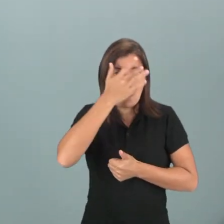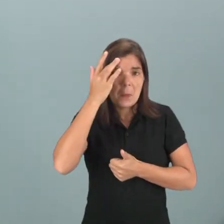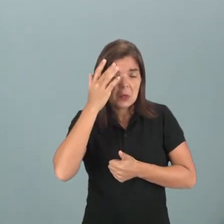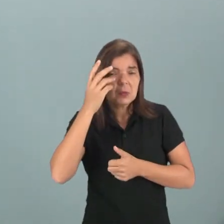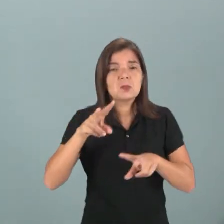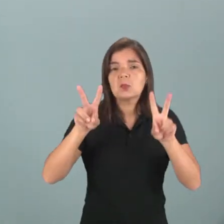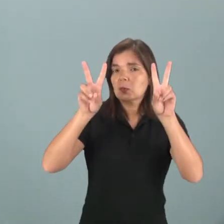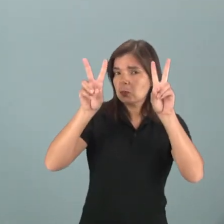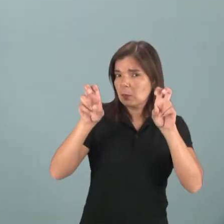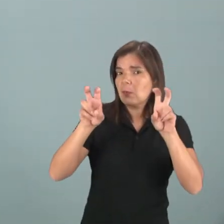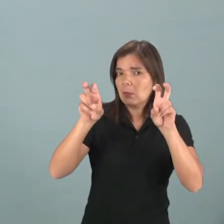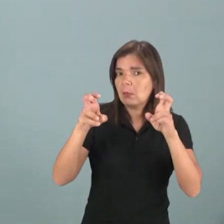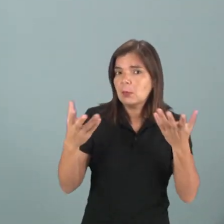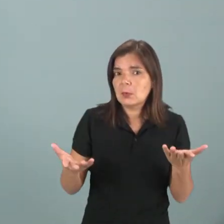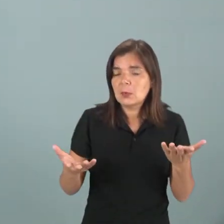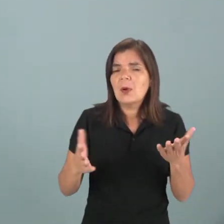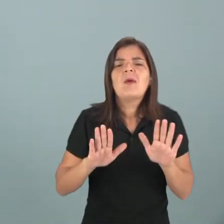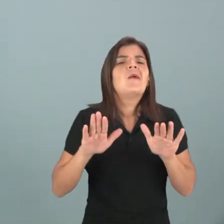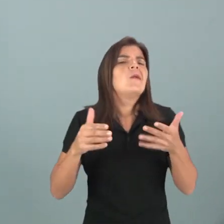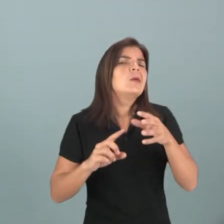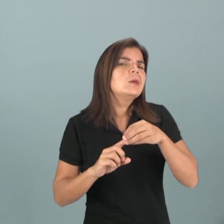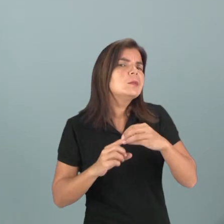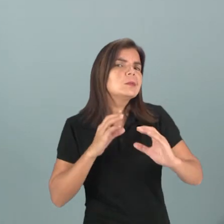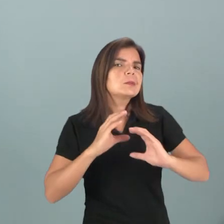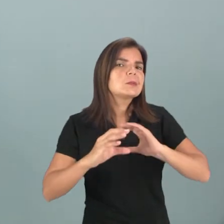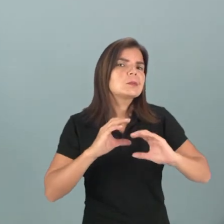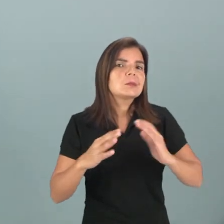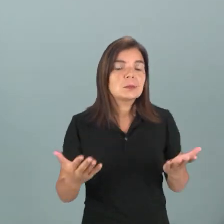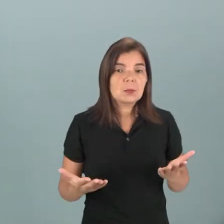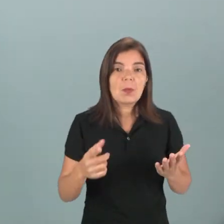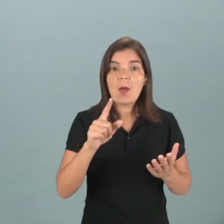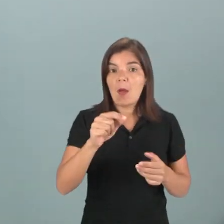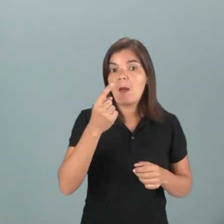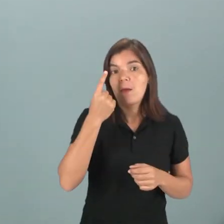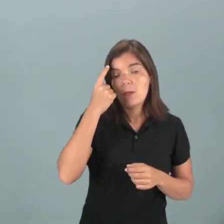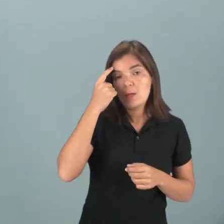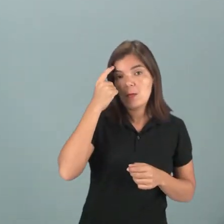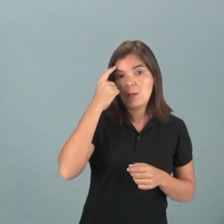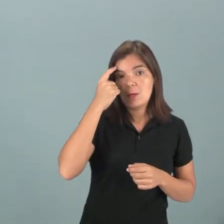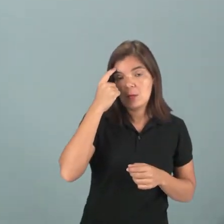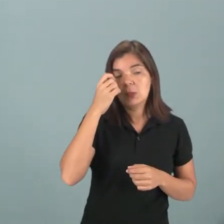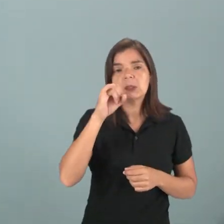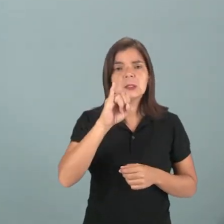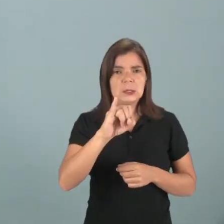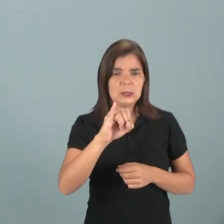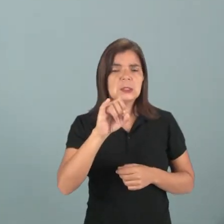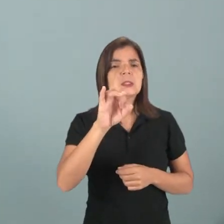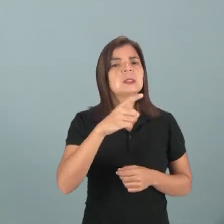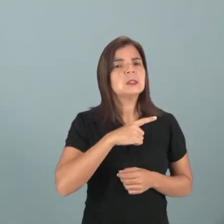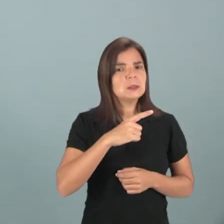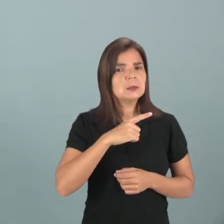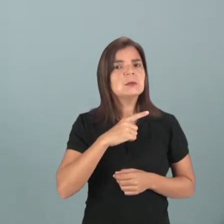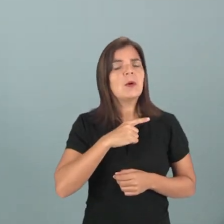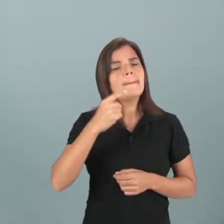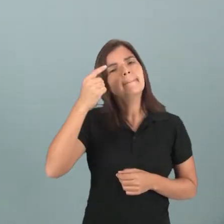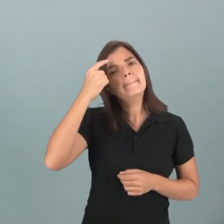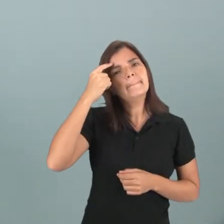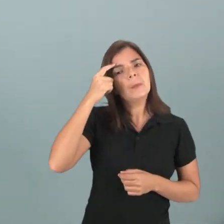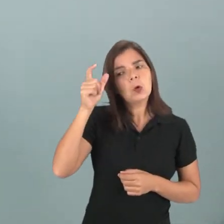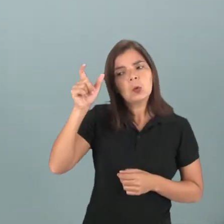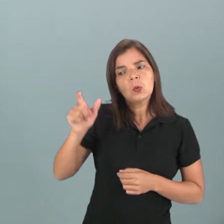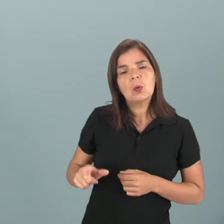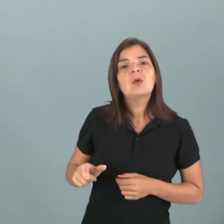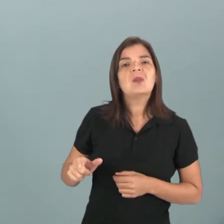tem se colocado no lugar do outro, qual a intenção comunicativa? É te fazer refletir sobre se você tem pensado